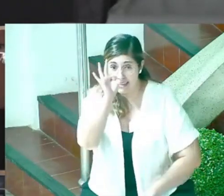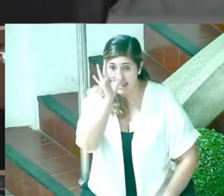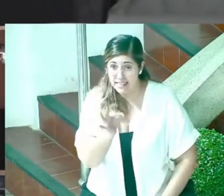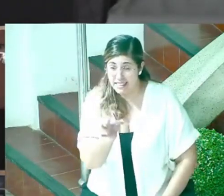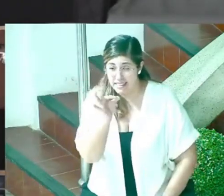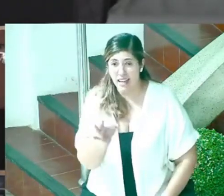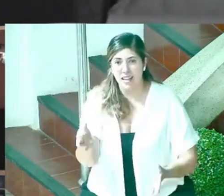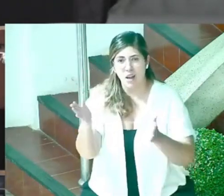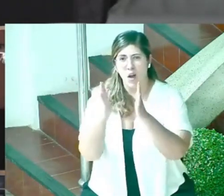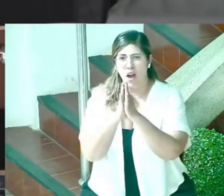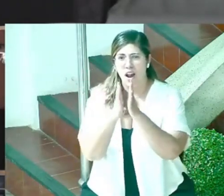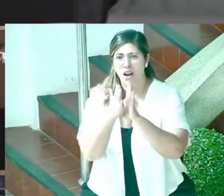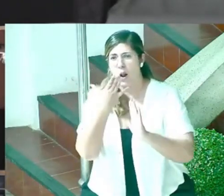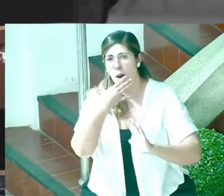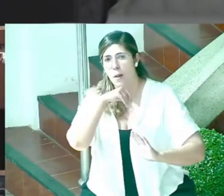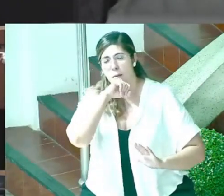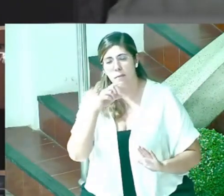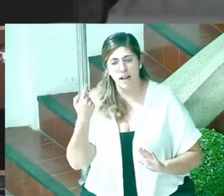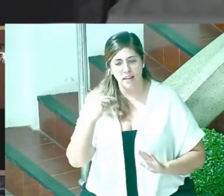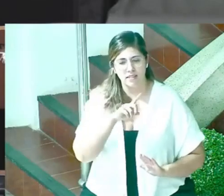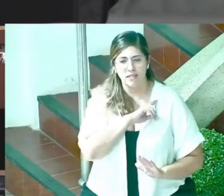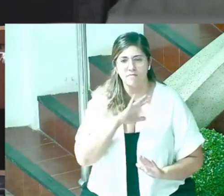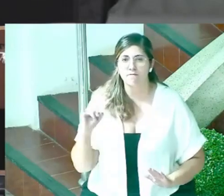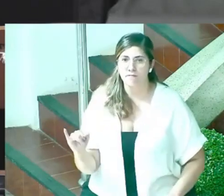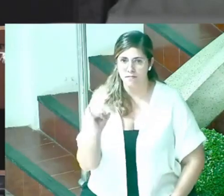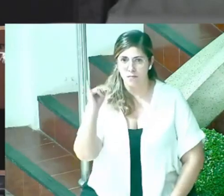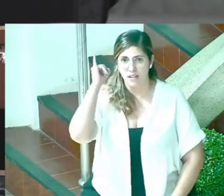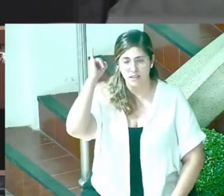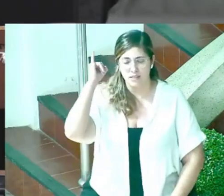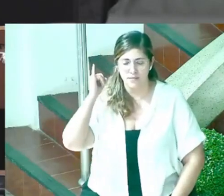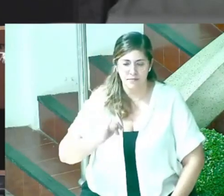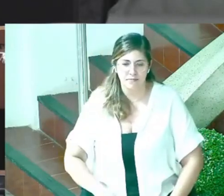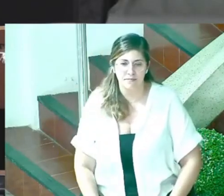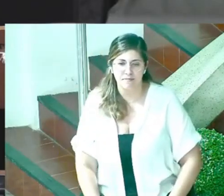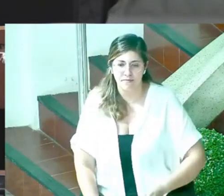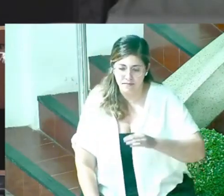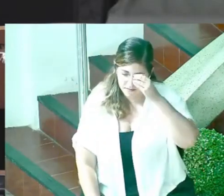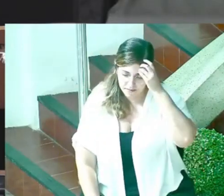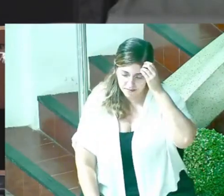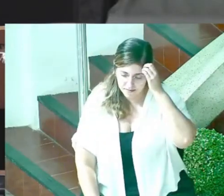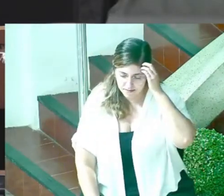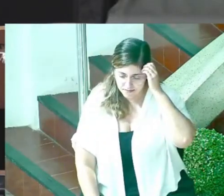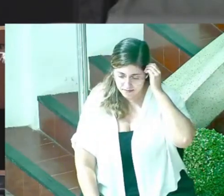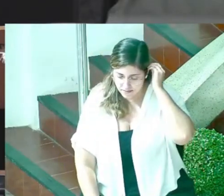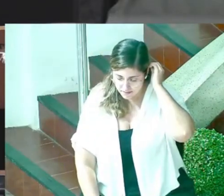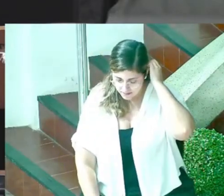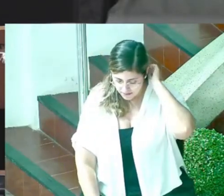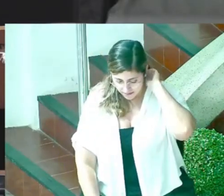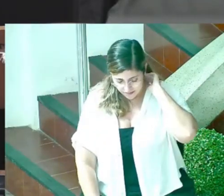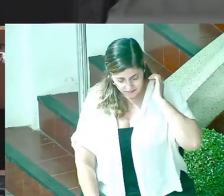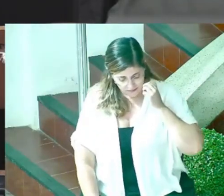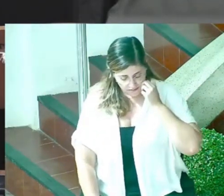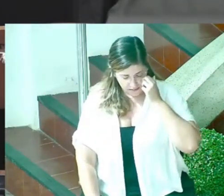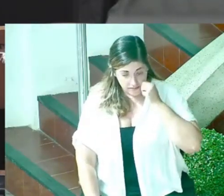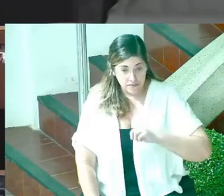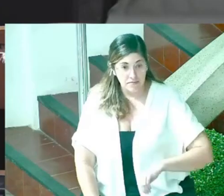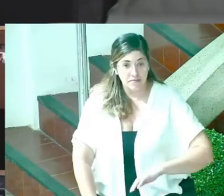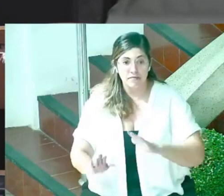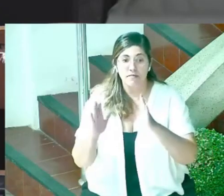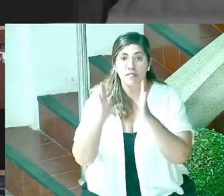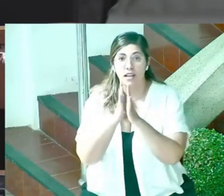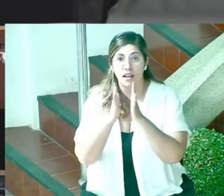Isso nos leva a uma preciosa lição. E a preciosa lição é que as nossas orações devem